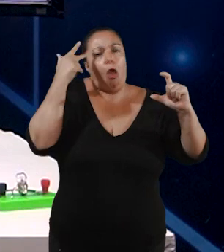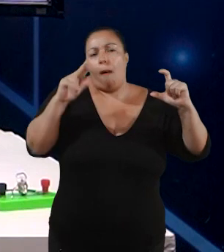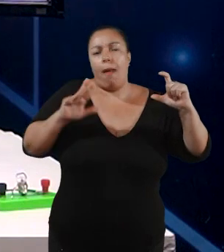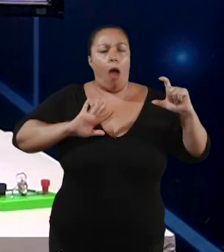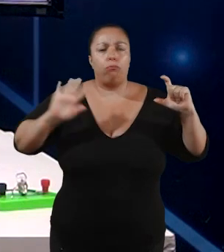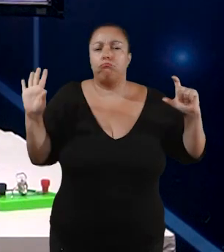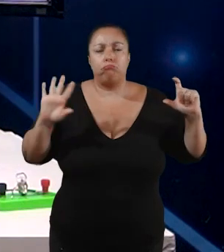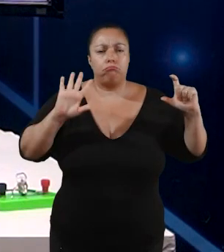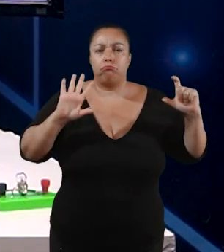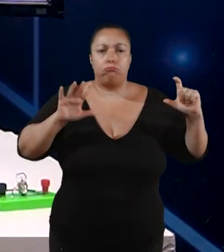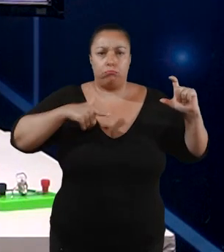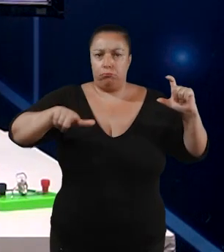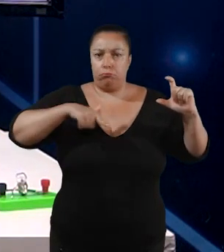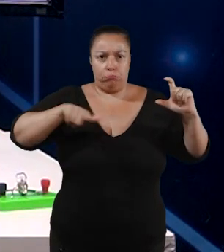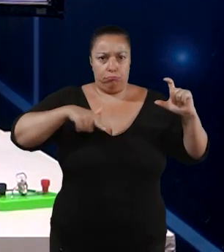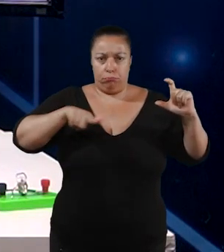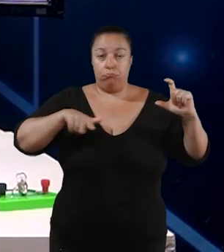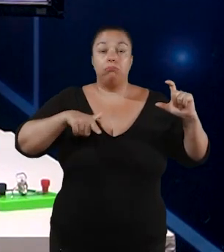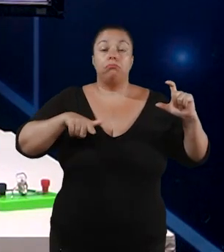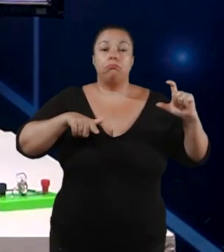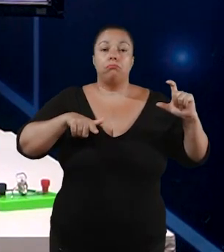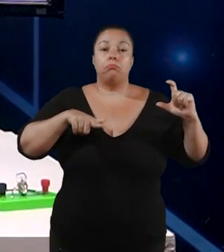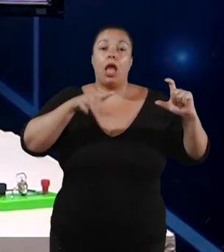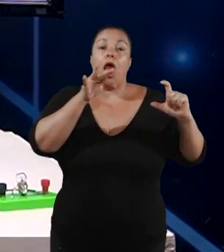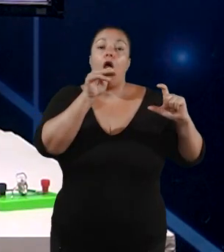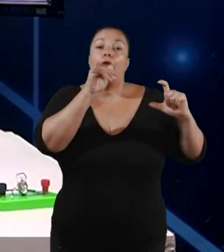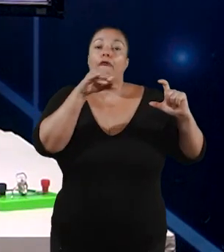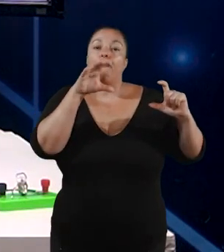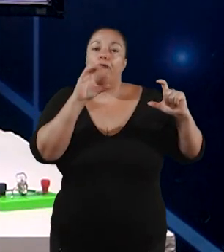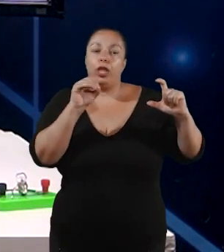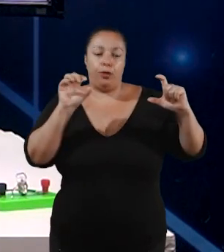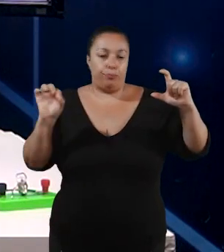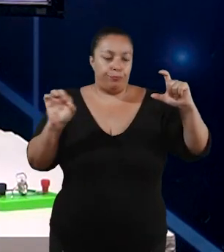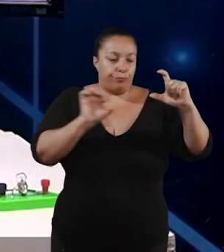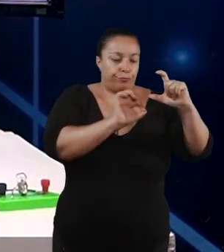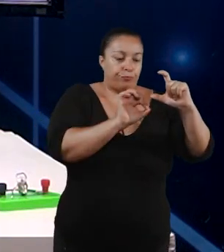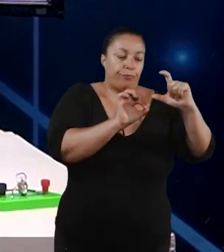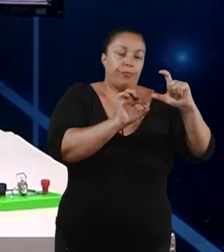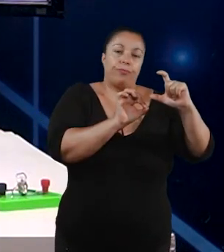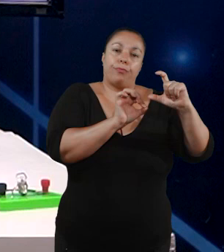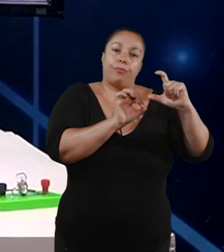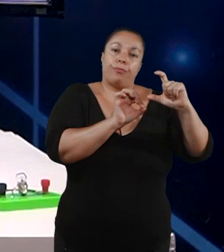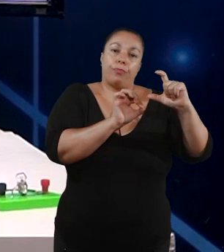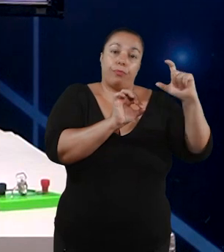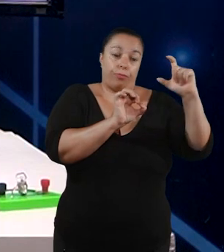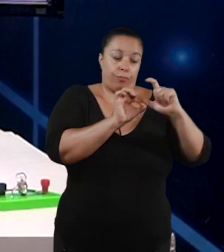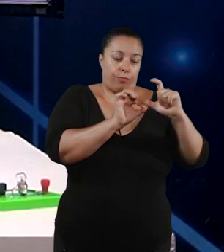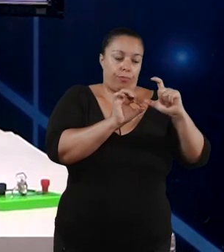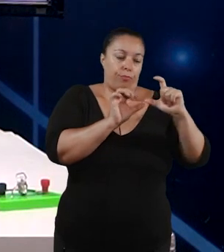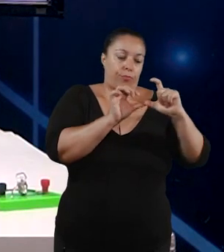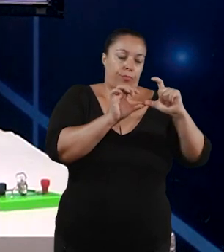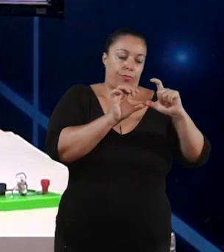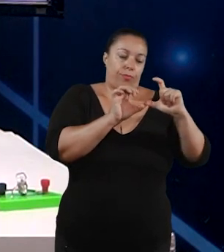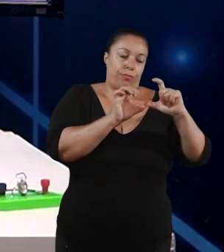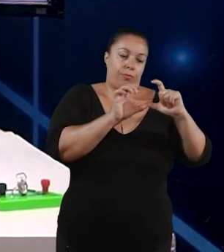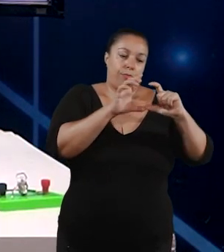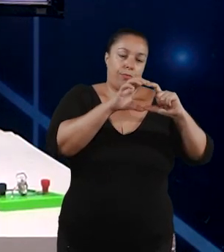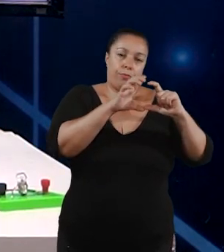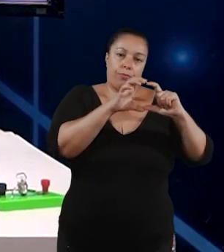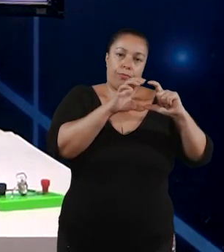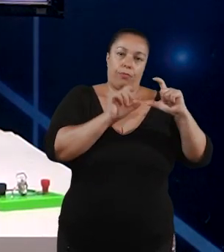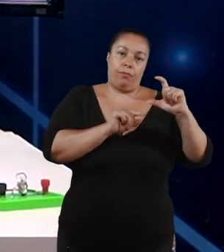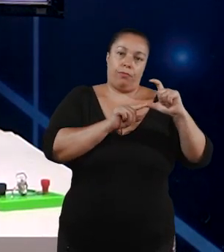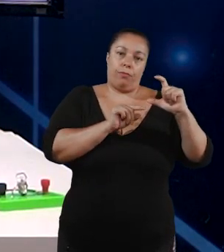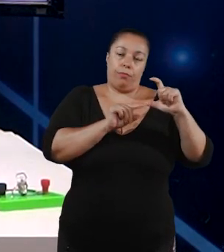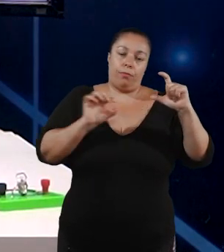gente vai trabalhar. Depois eu tenho um fio então ligando, né? Sai de um polo da minha pilha, tá? Ou bateria, que a gente pode dizer